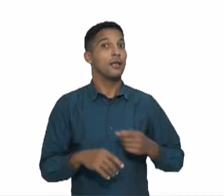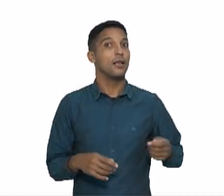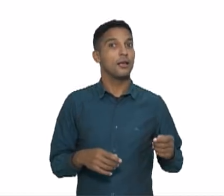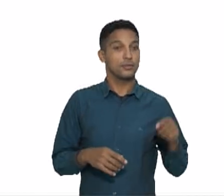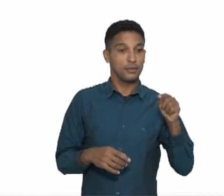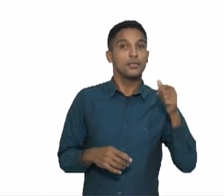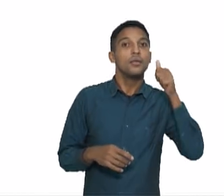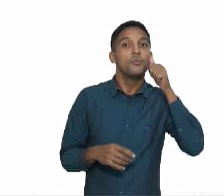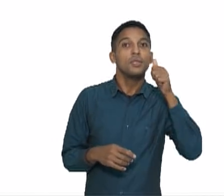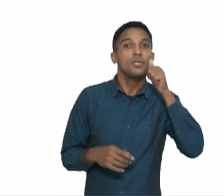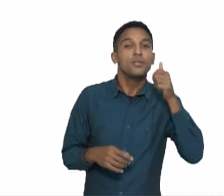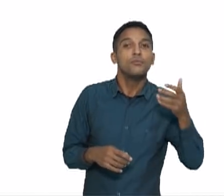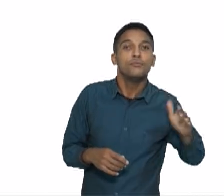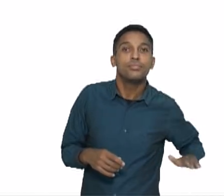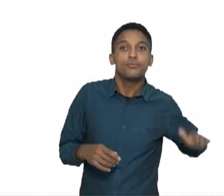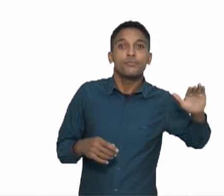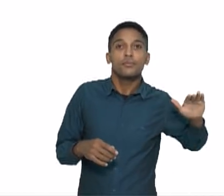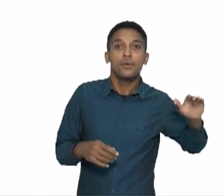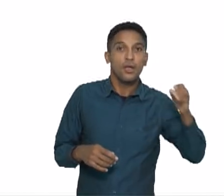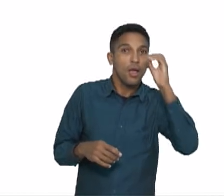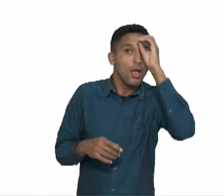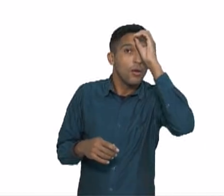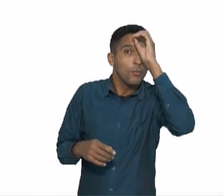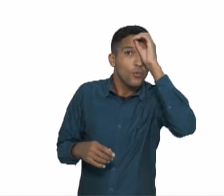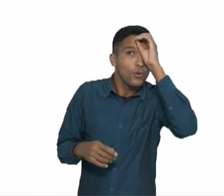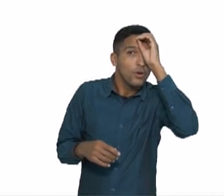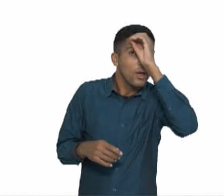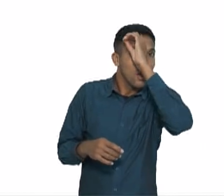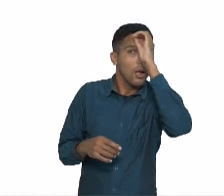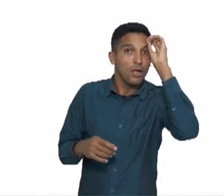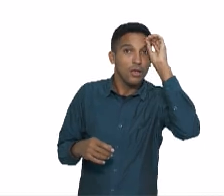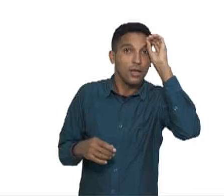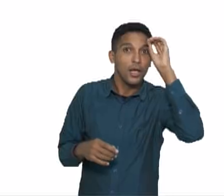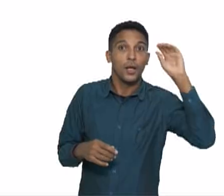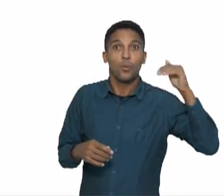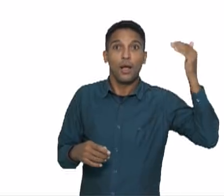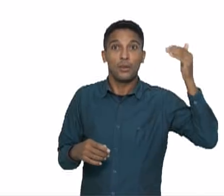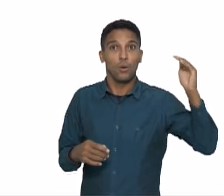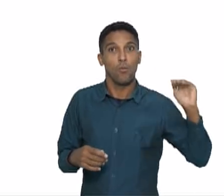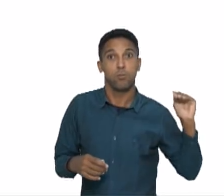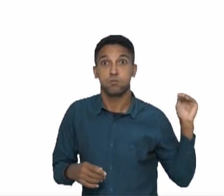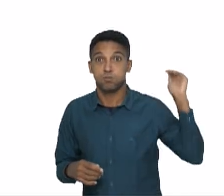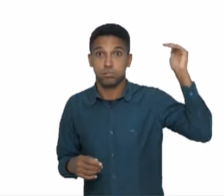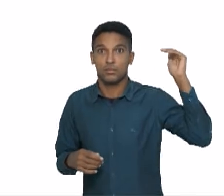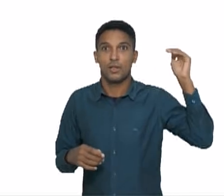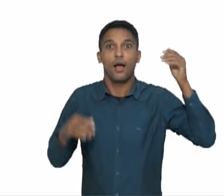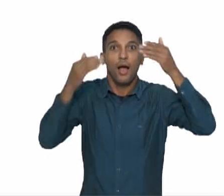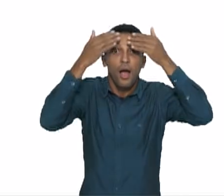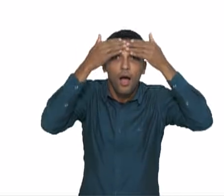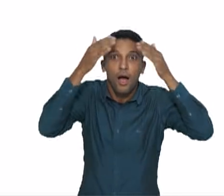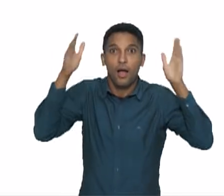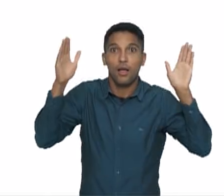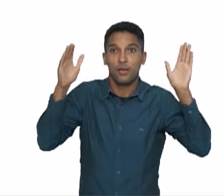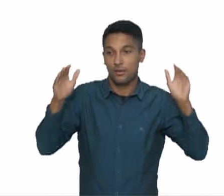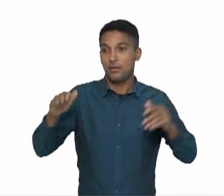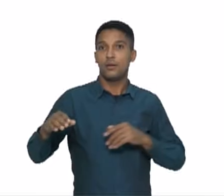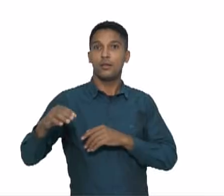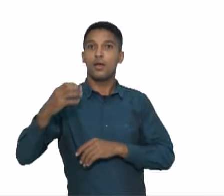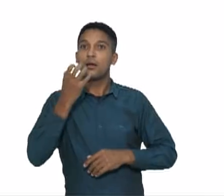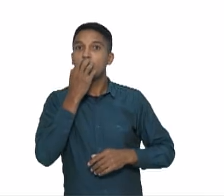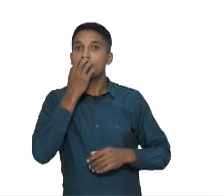o centro da inocência que só se abriria quando ela fosse uma mulher. Ele com sua natureza